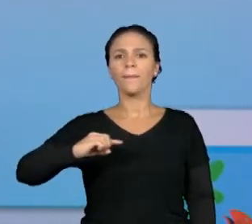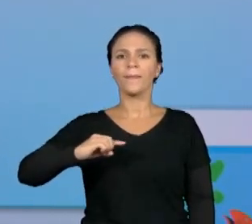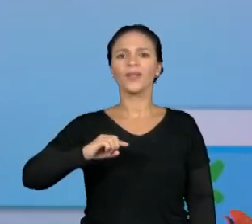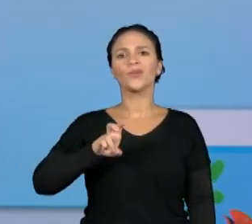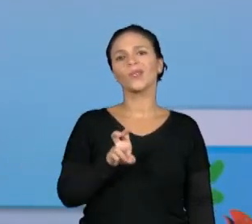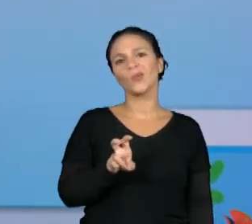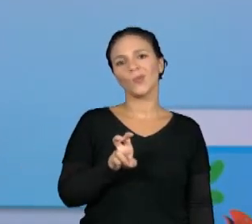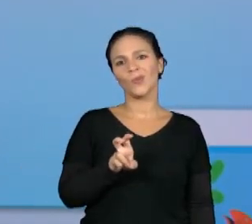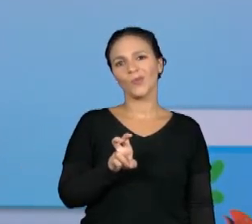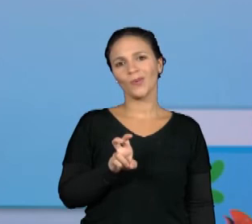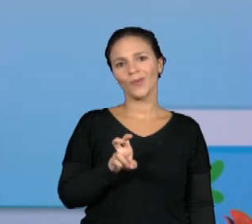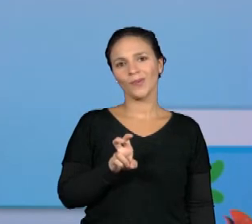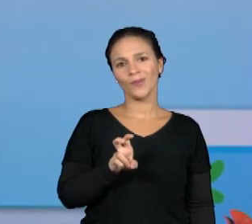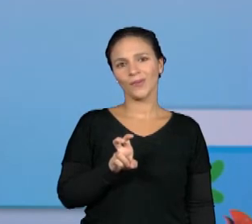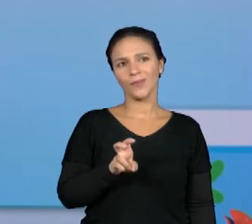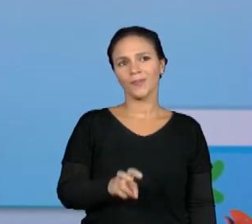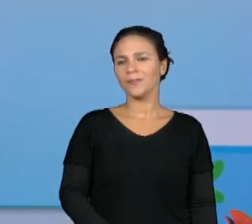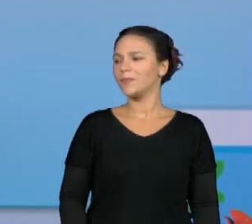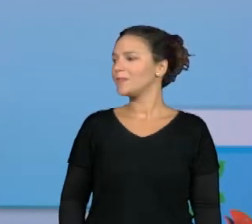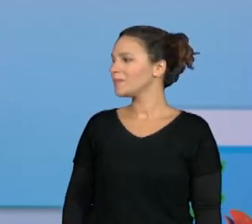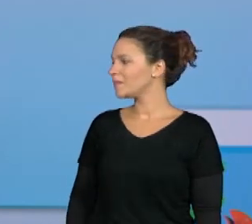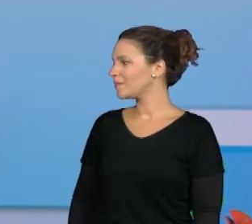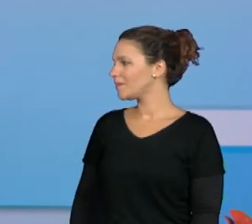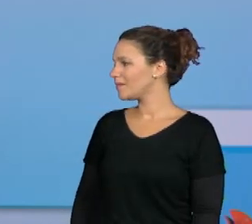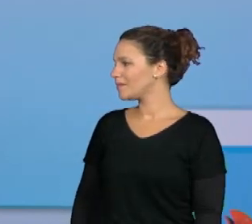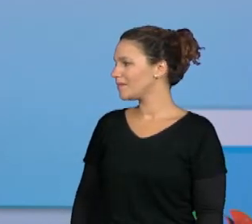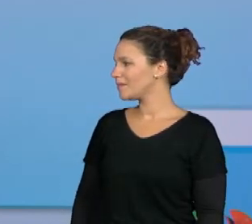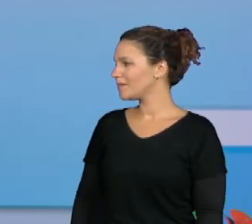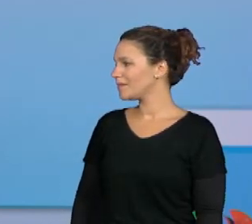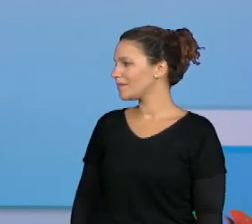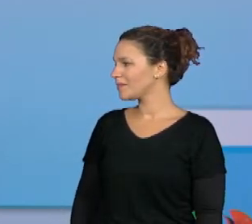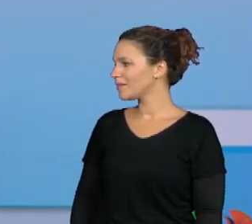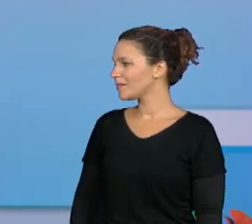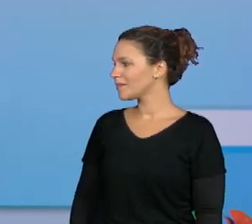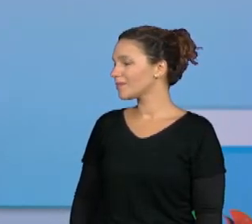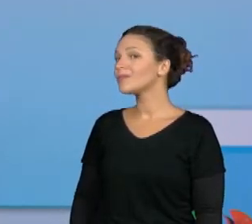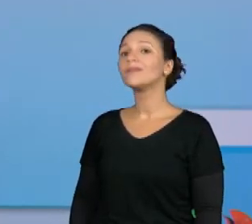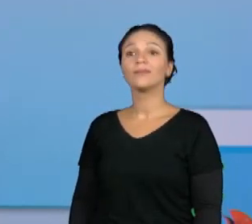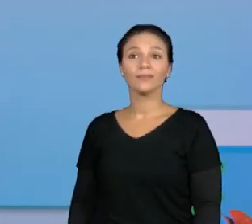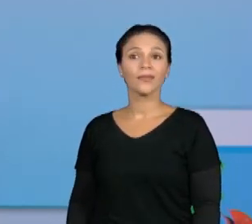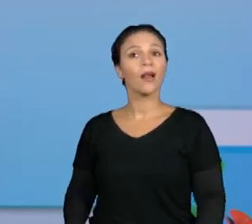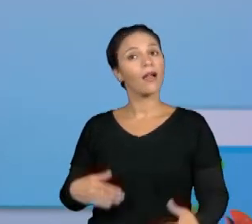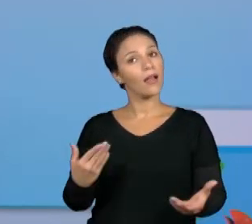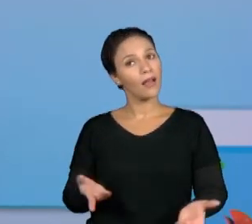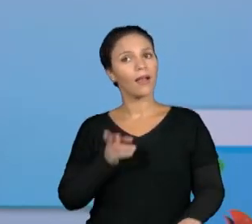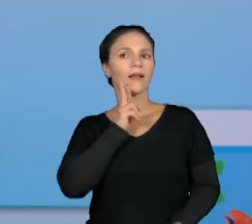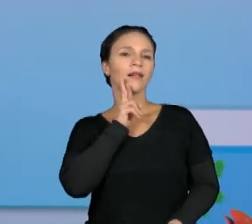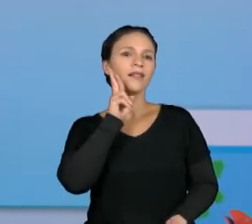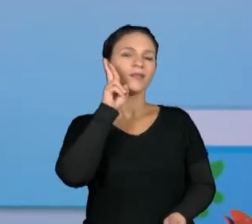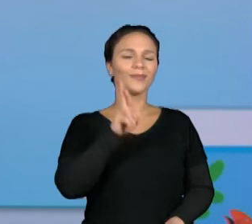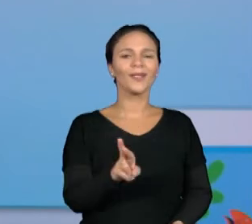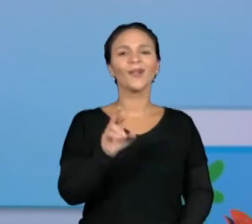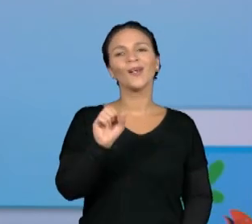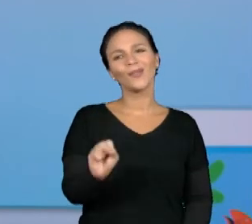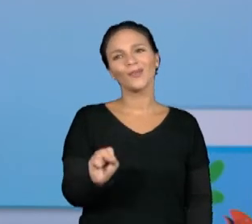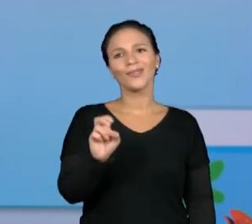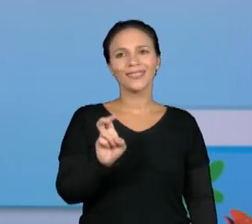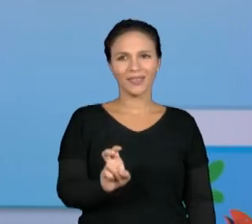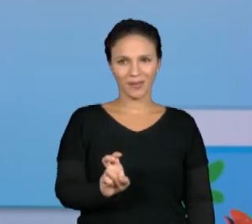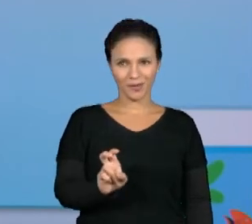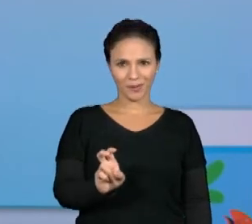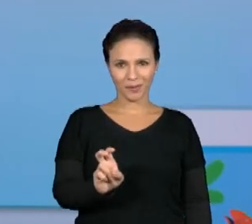5, olha lá, do 90, e eu vou obter o resultado